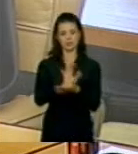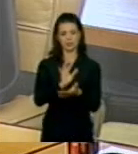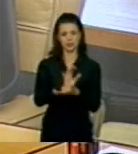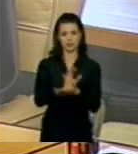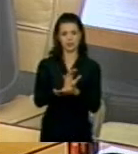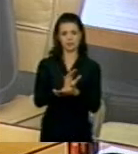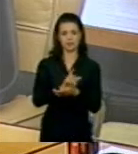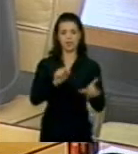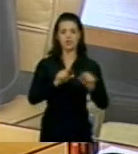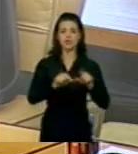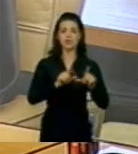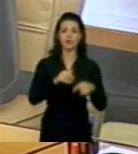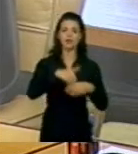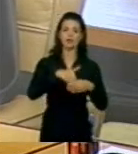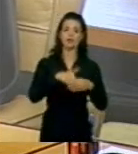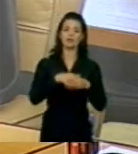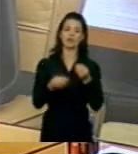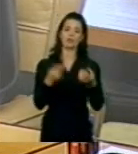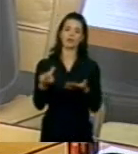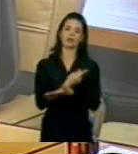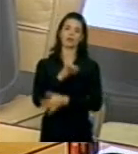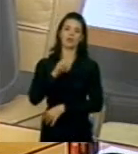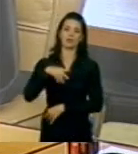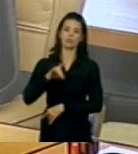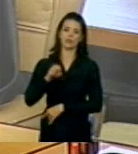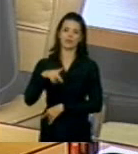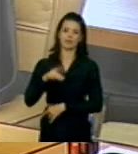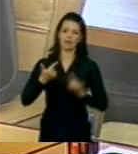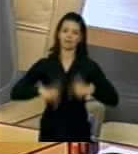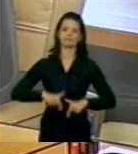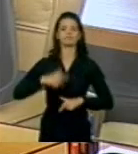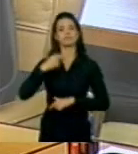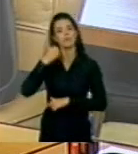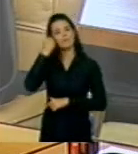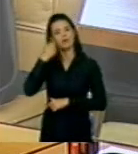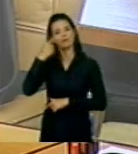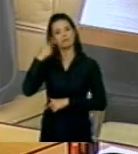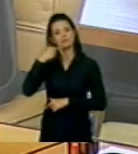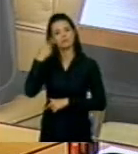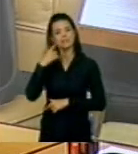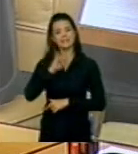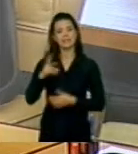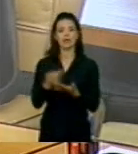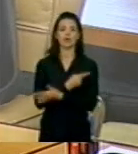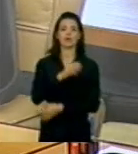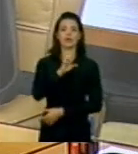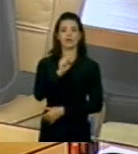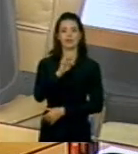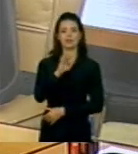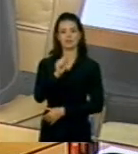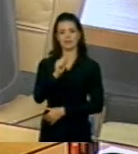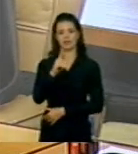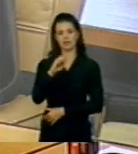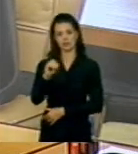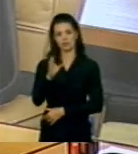a suspensão das imunidades parlamentares durante a execução de estado de sítio, desde que